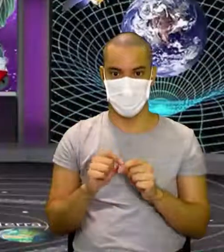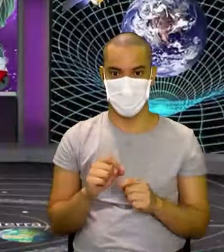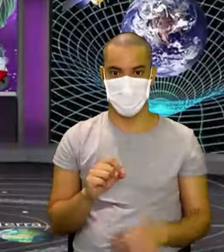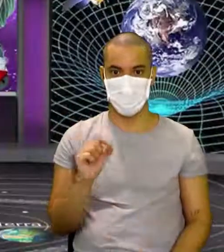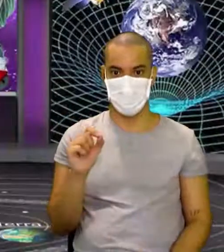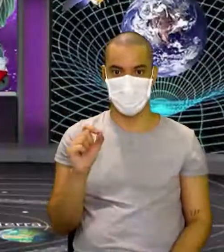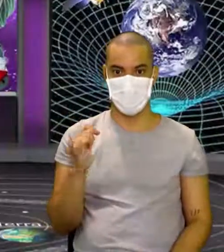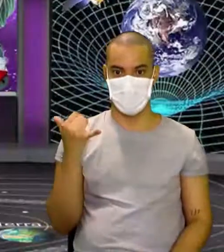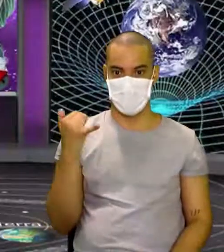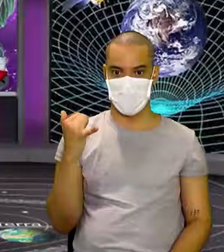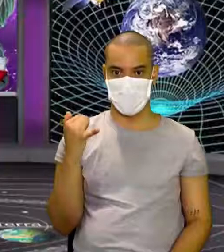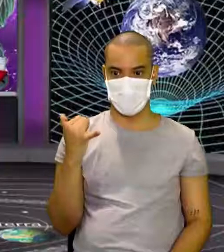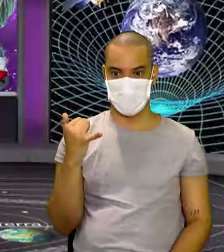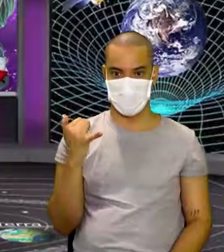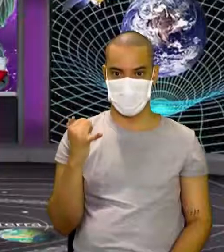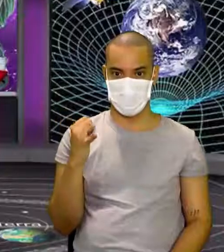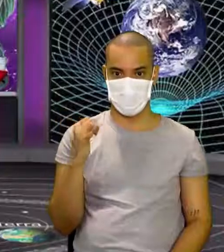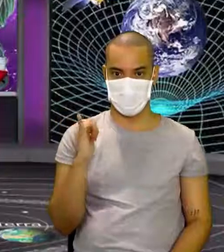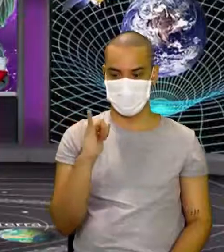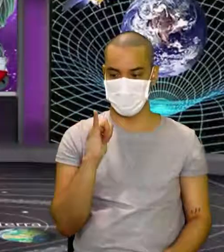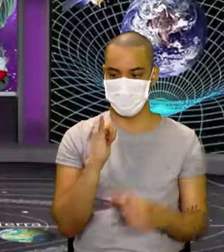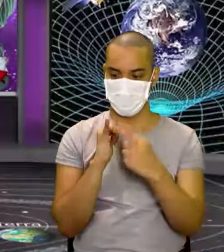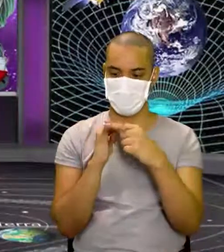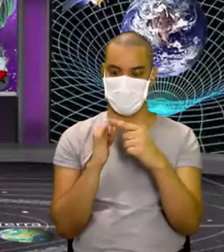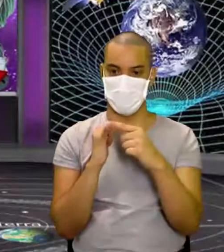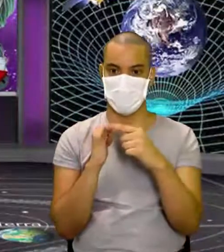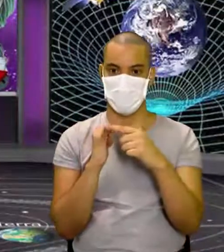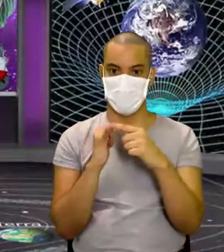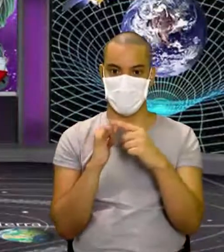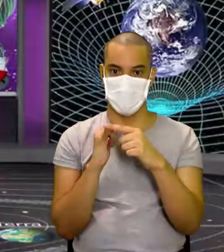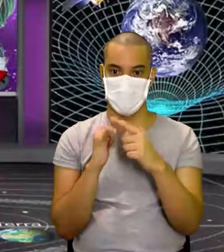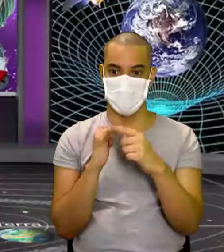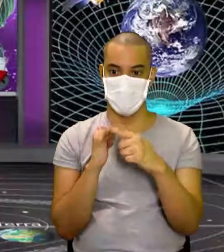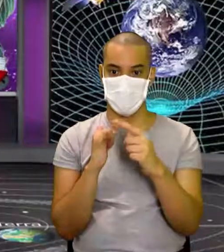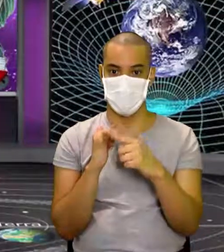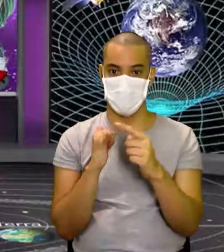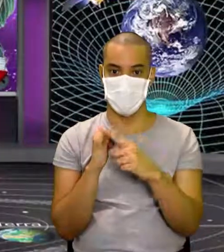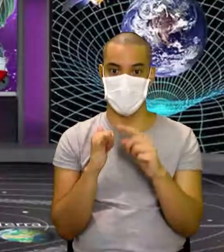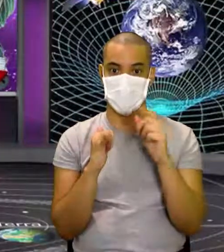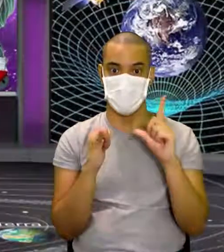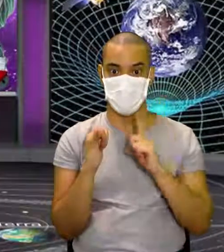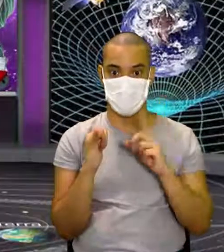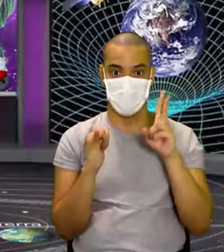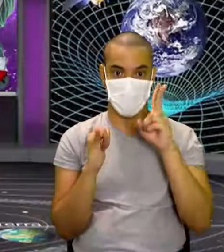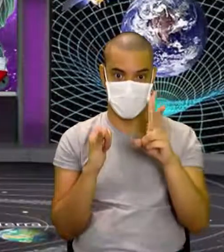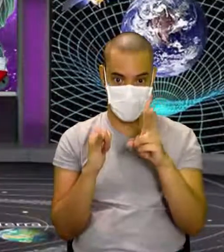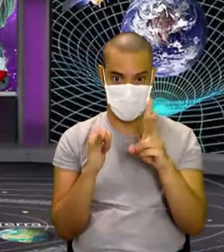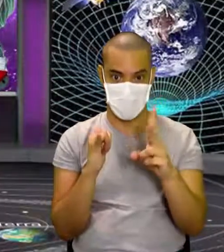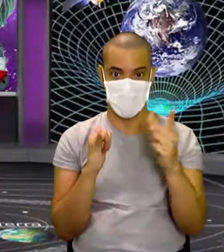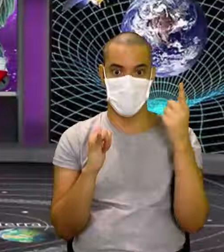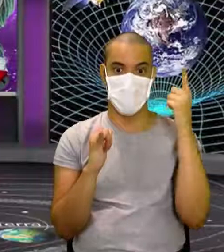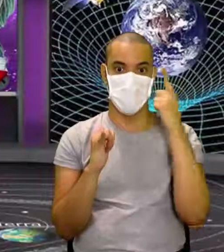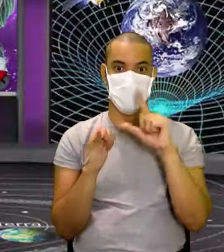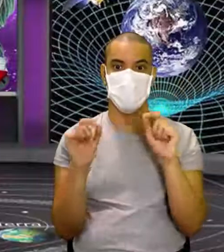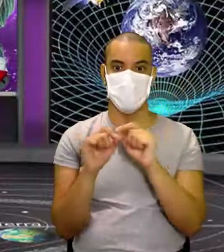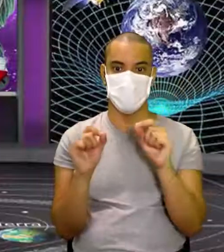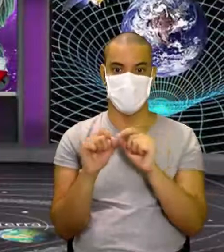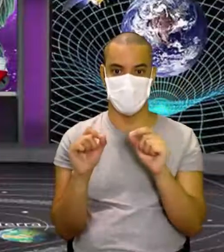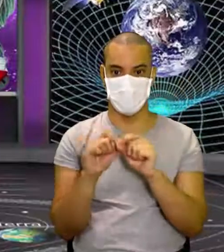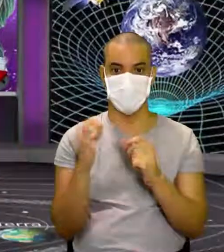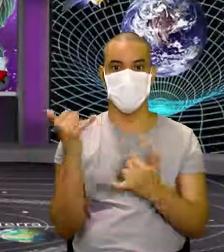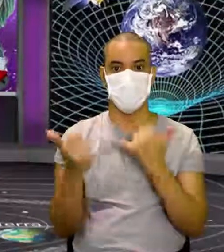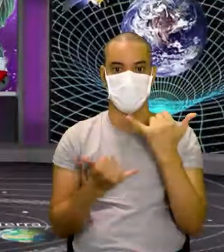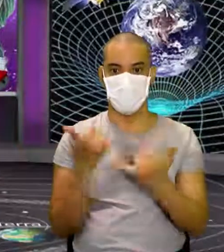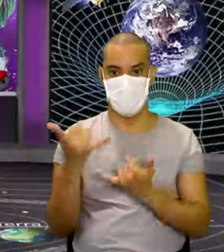pontinha da minha caneta, né? É bem pequeno, mas se você tiver 2 desse, você consegue fazer uma brincadeira maior se